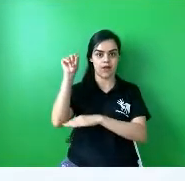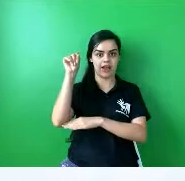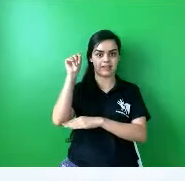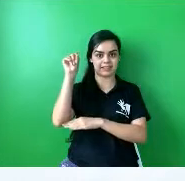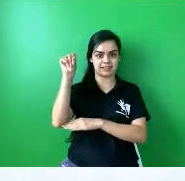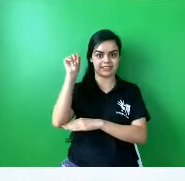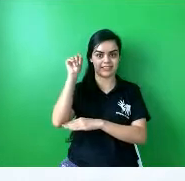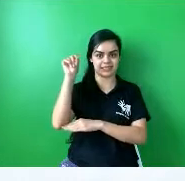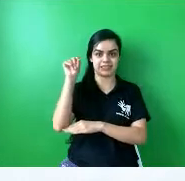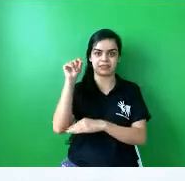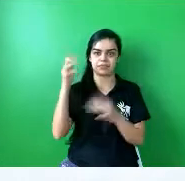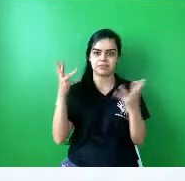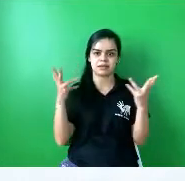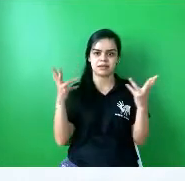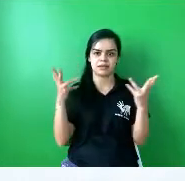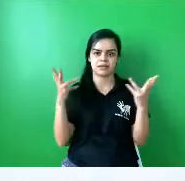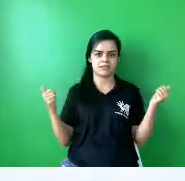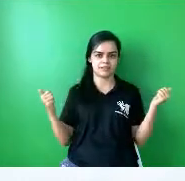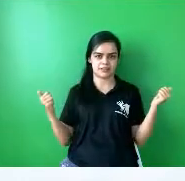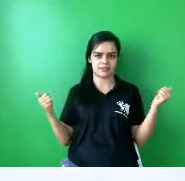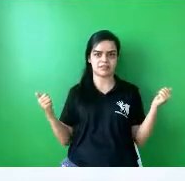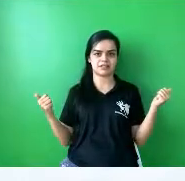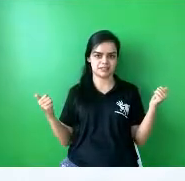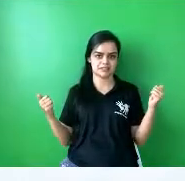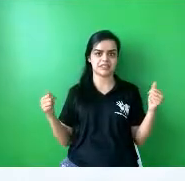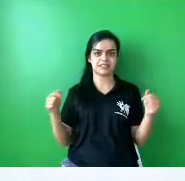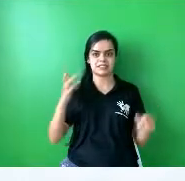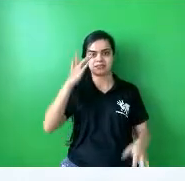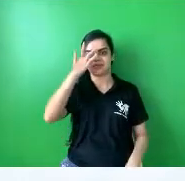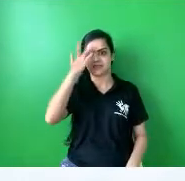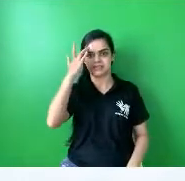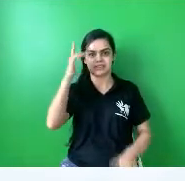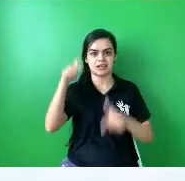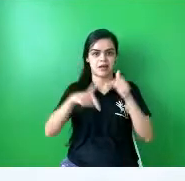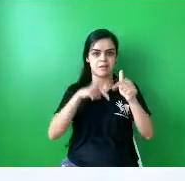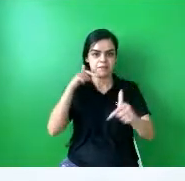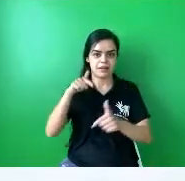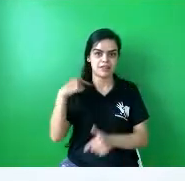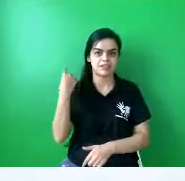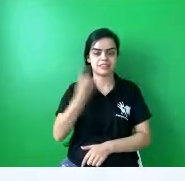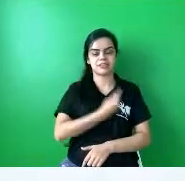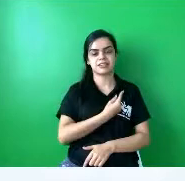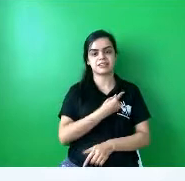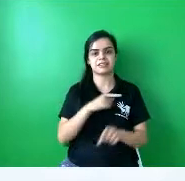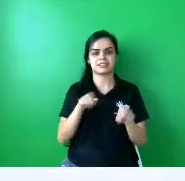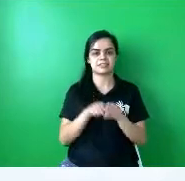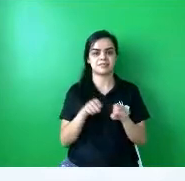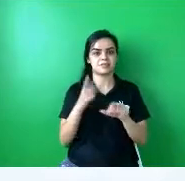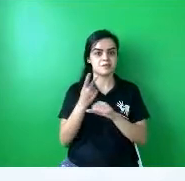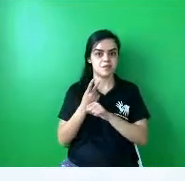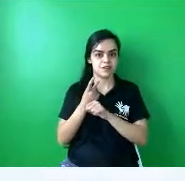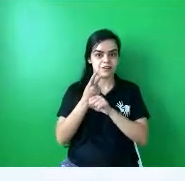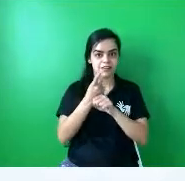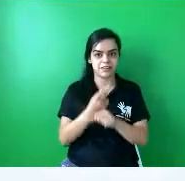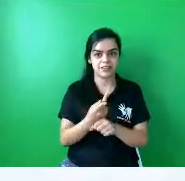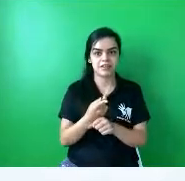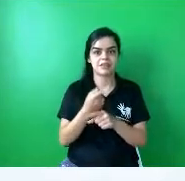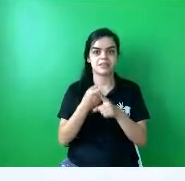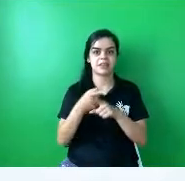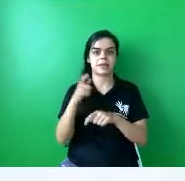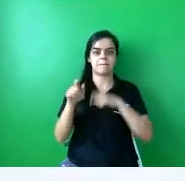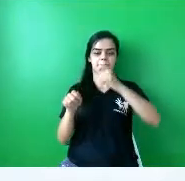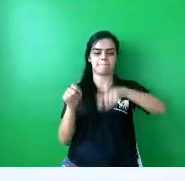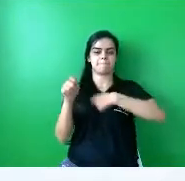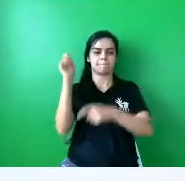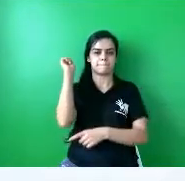aquela nossa riqueza lá deliciosa, onde as pessoas, os trabalhadores nossos, eu sei que procuram muito em função de pesca,